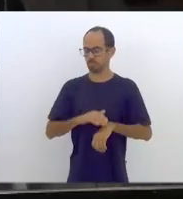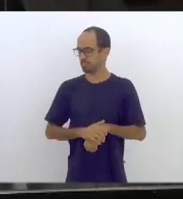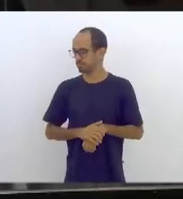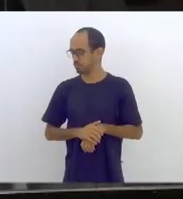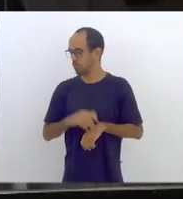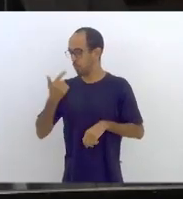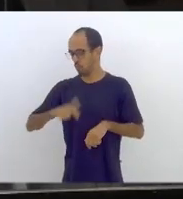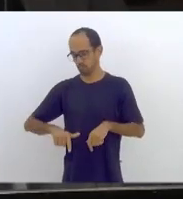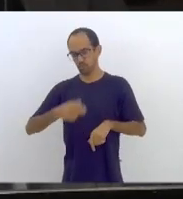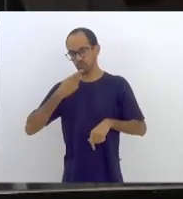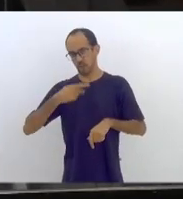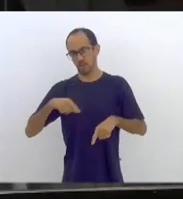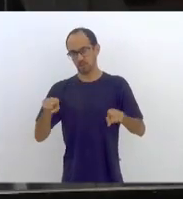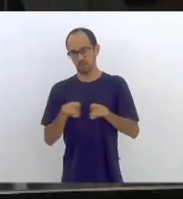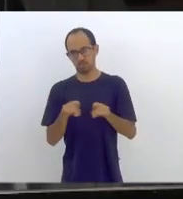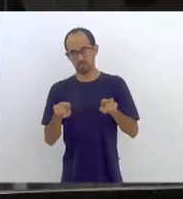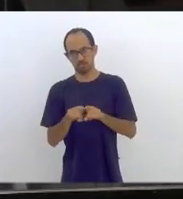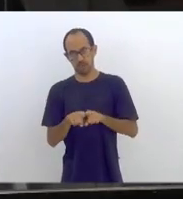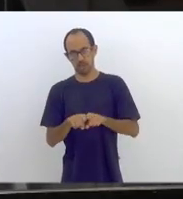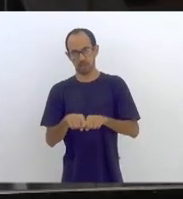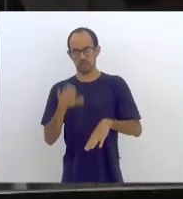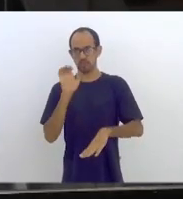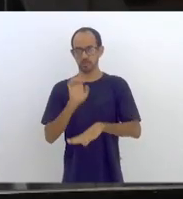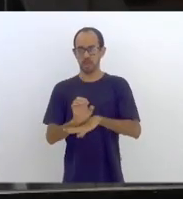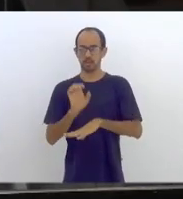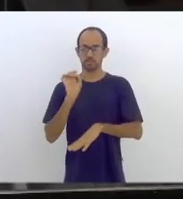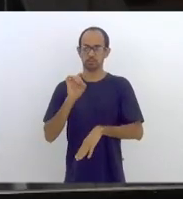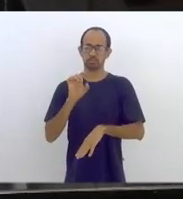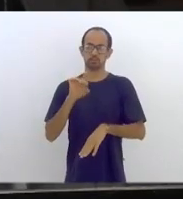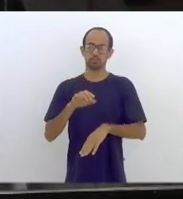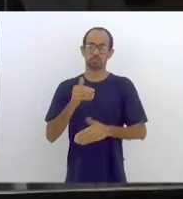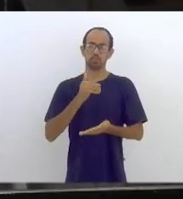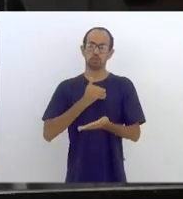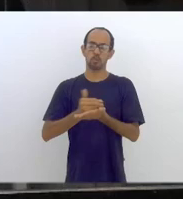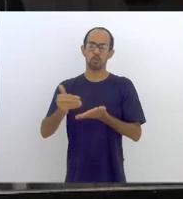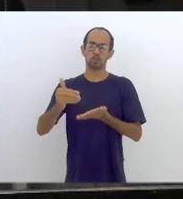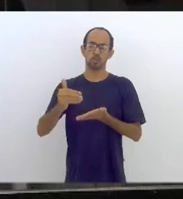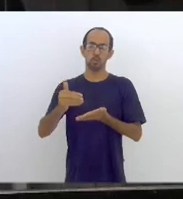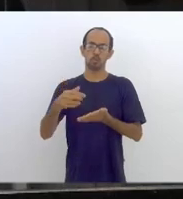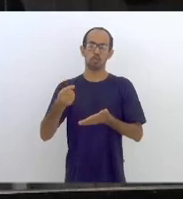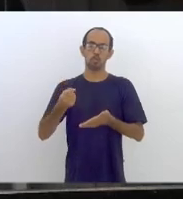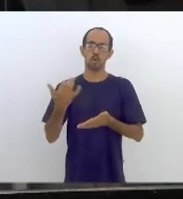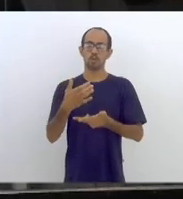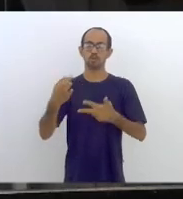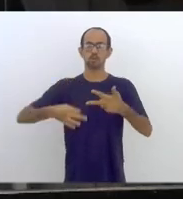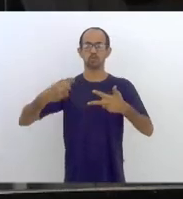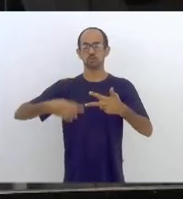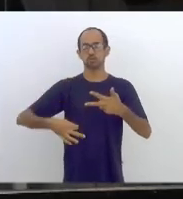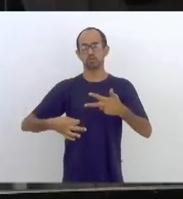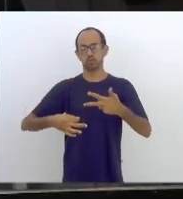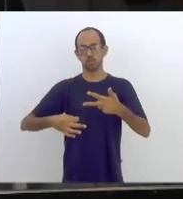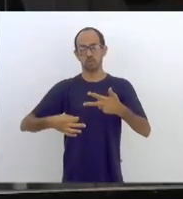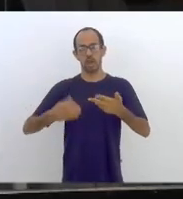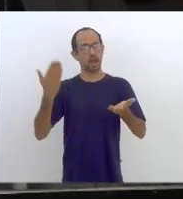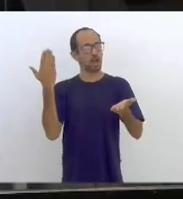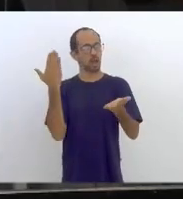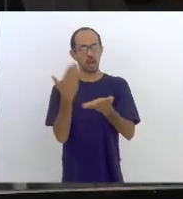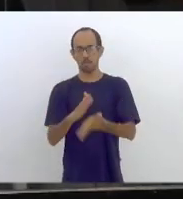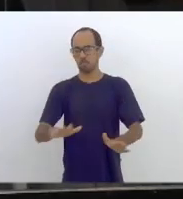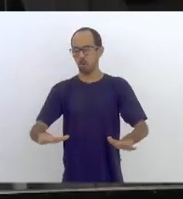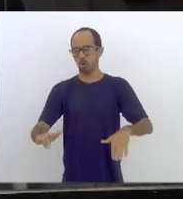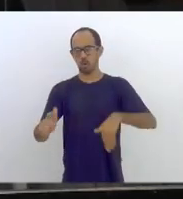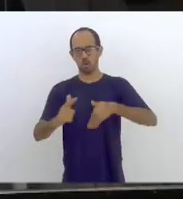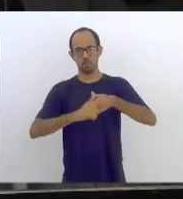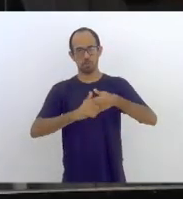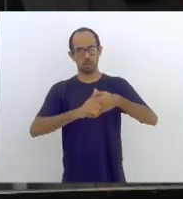outros dizem também que o estado de exceção teve início quando o judiciário acabou com as atribuições